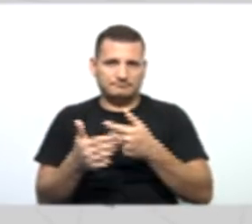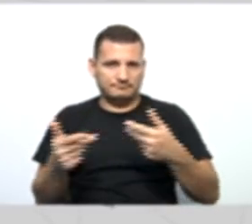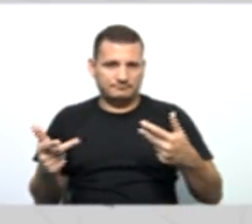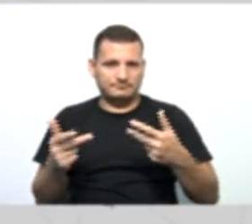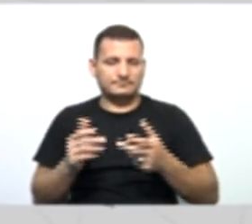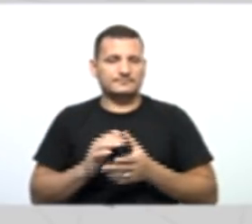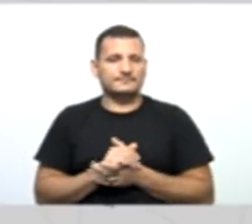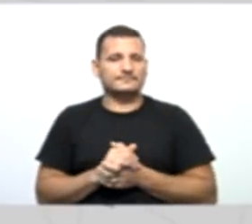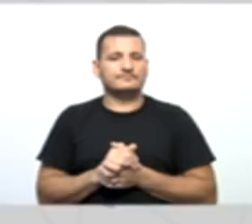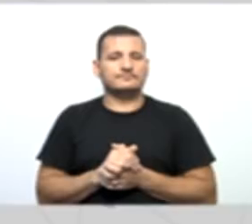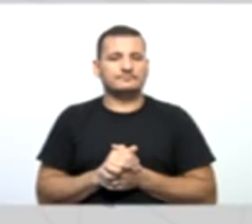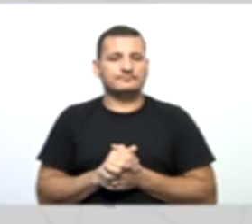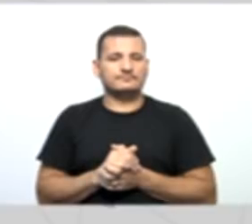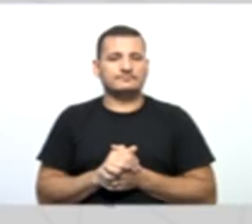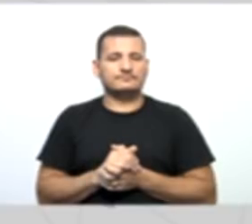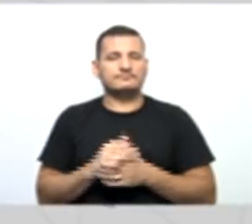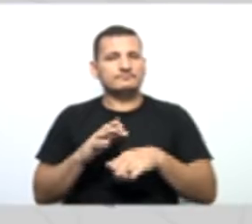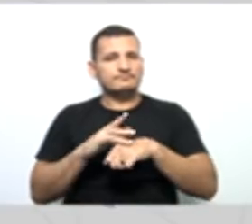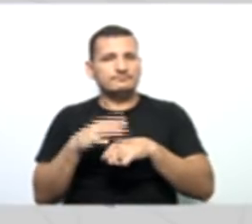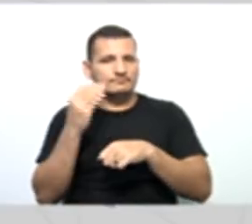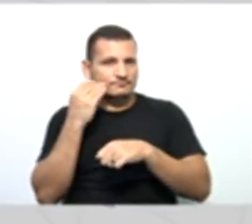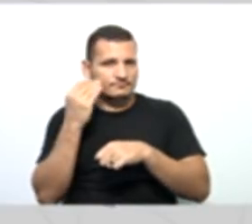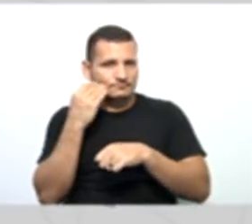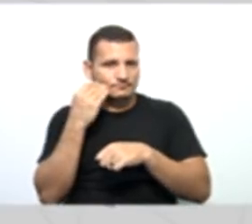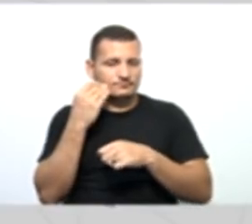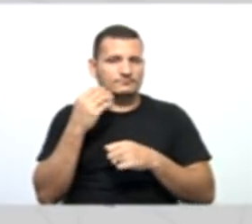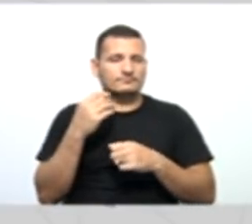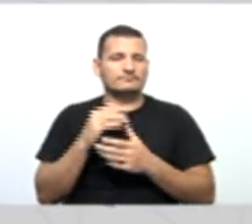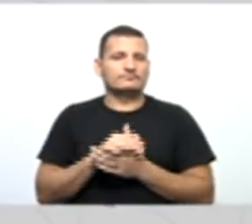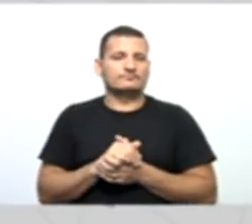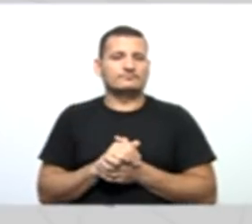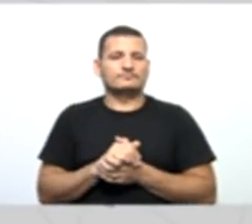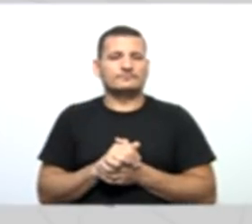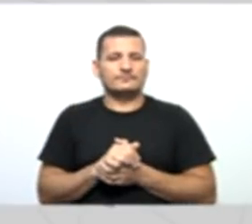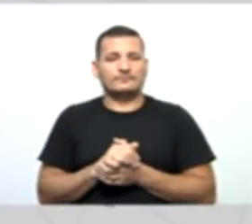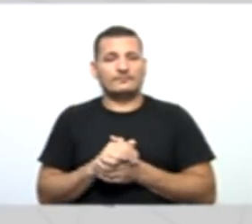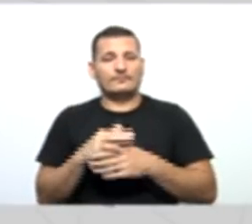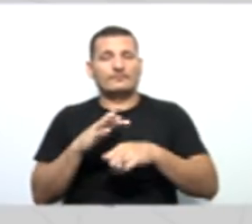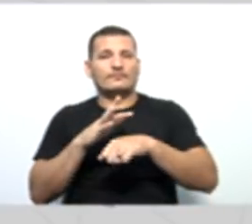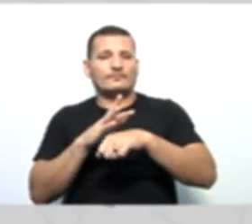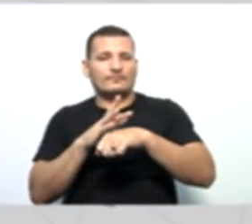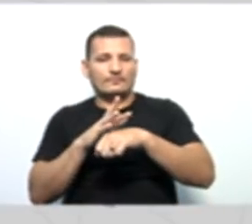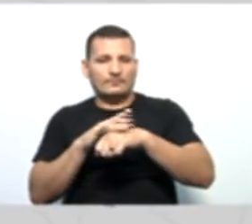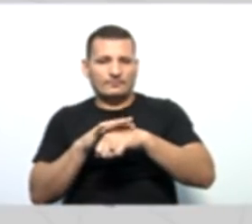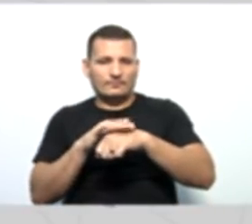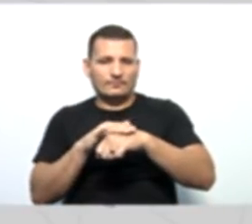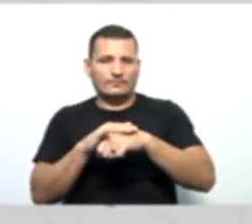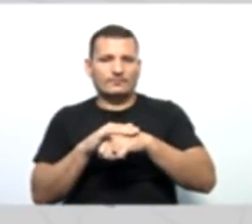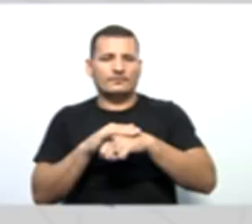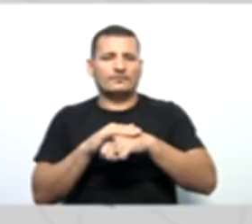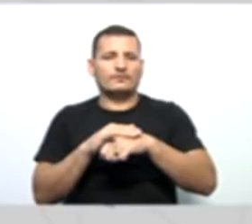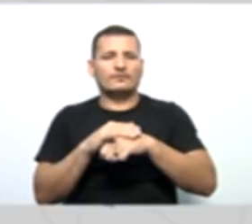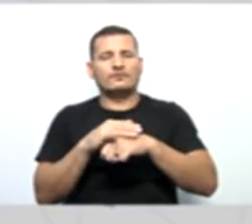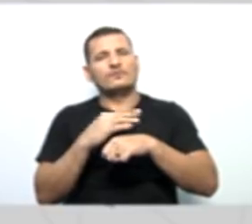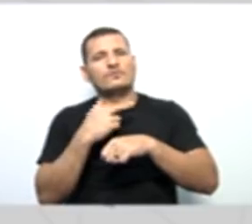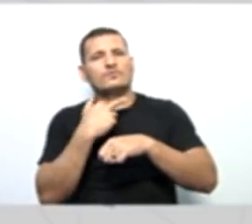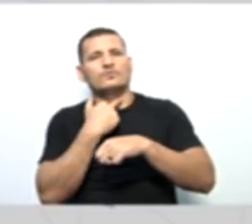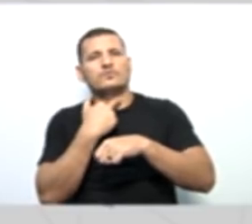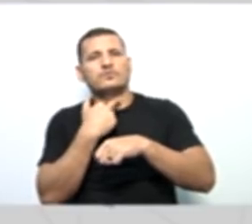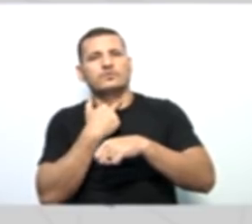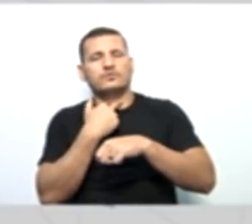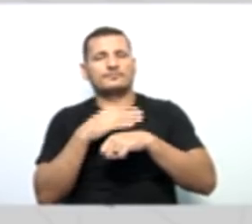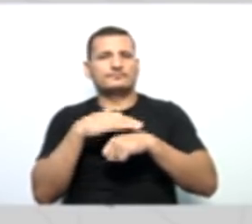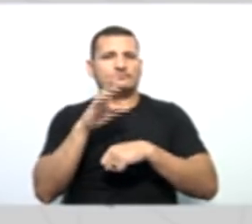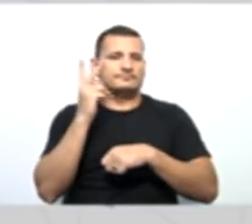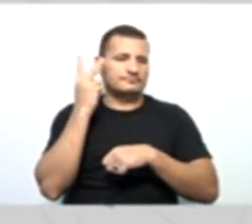da doença do trabalho para o Ministério, né, da Saúde. Olha aí, doenças ocupacionais mais comuns.